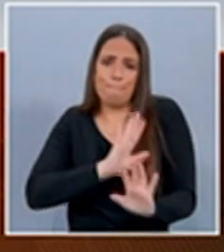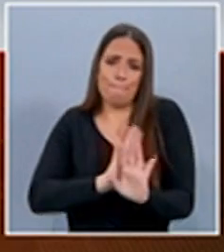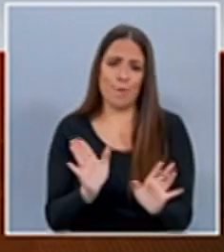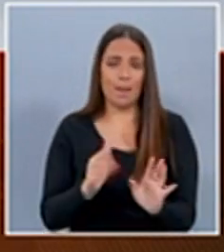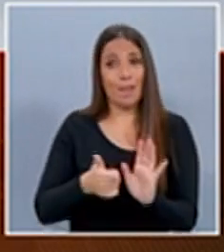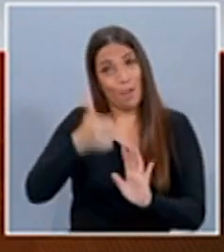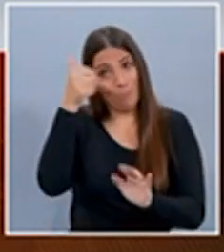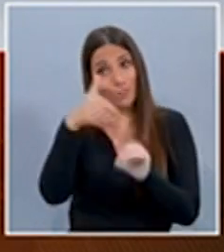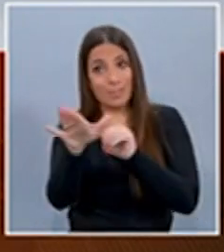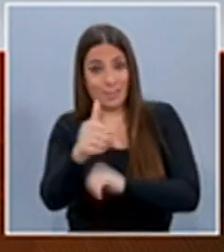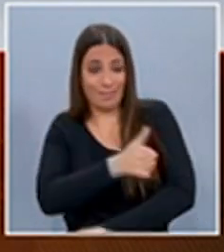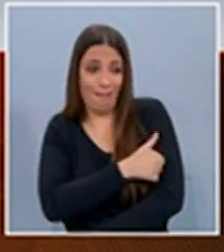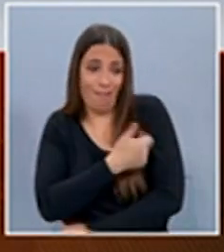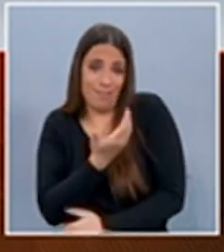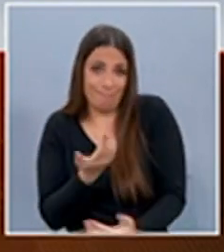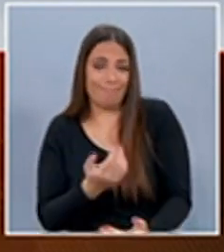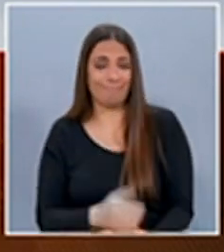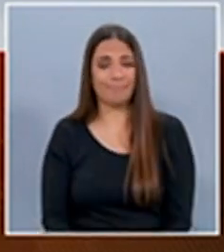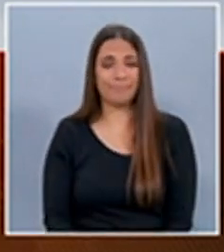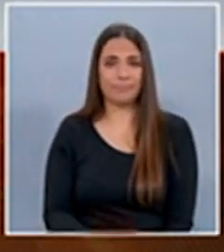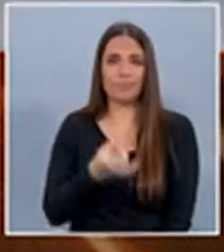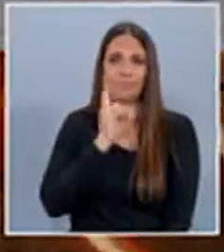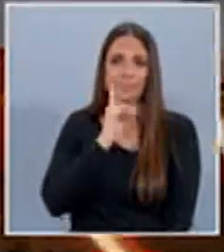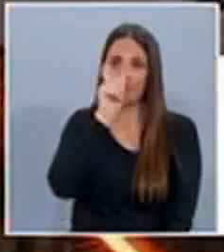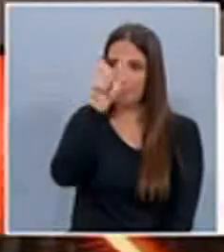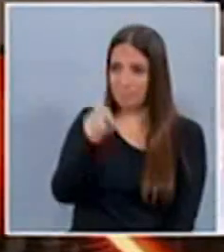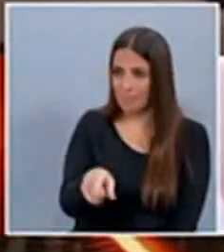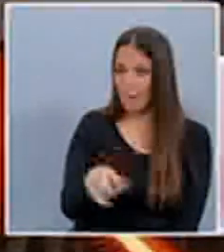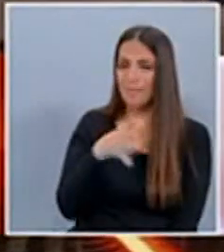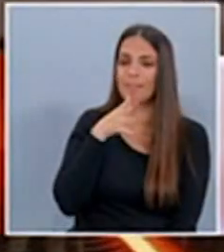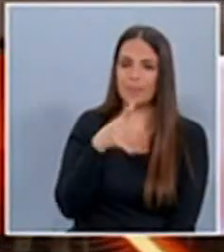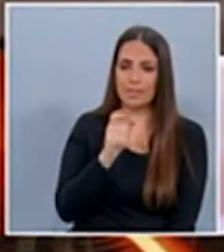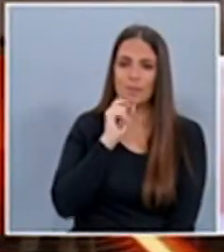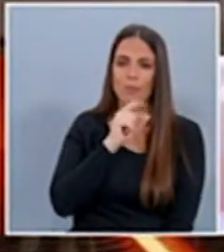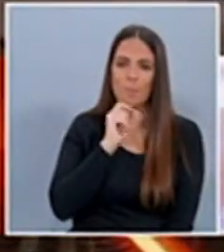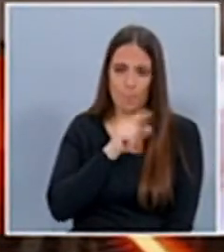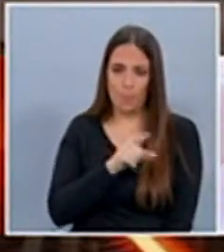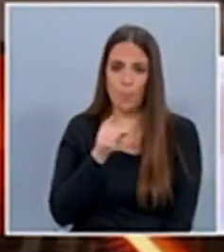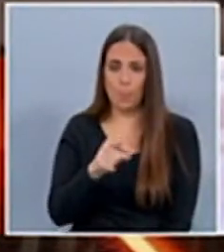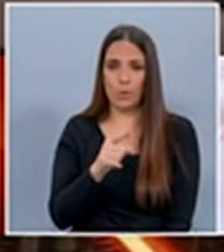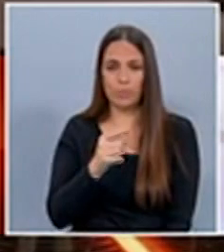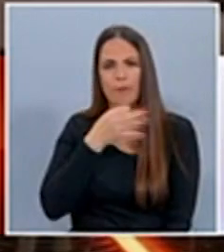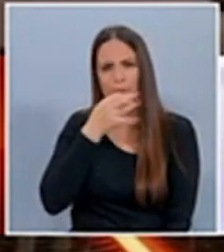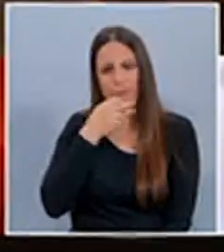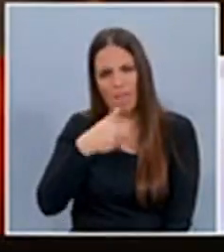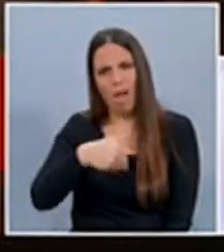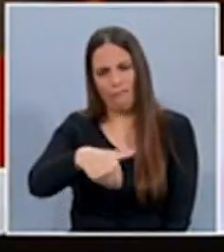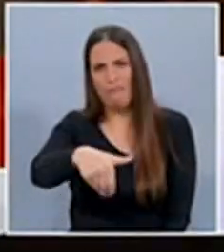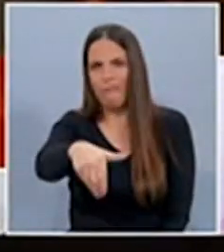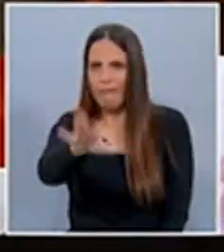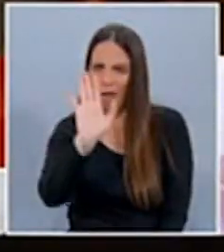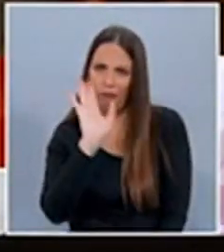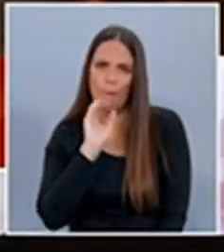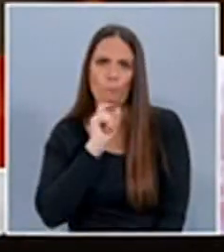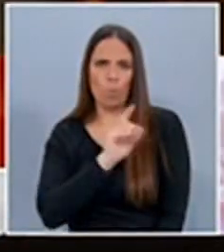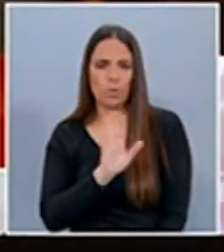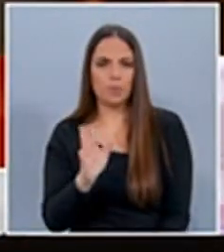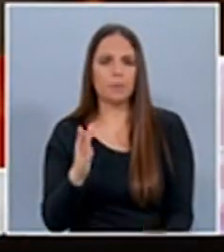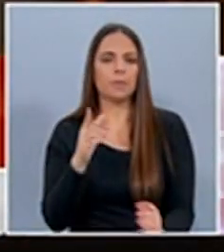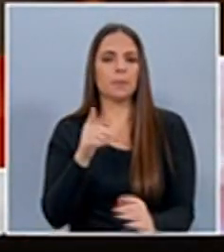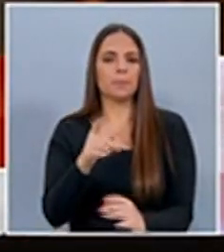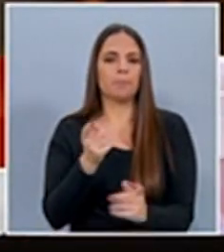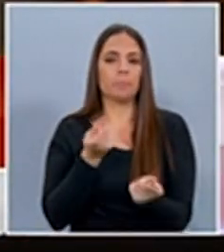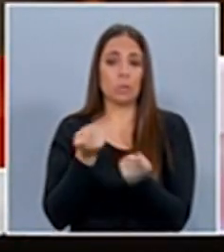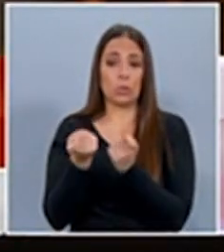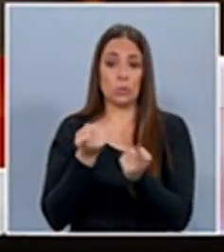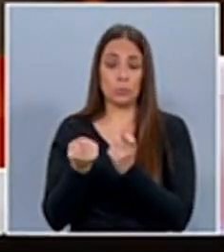é bom sair de casa. O humorista deixou no ar a possibilidade de desenvolver o assunto mais à frente. Entretanto, a Academia de